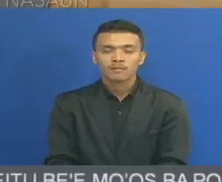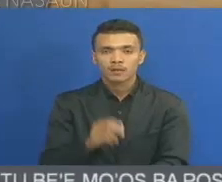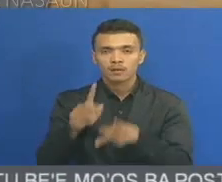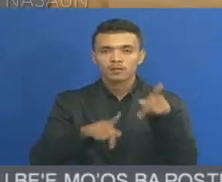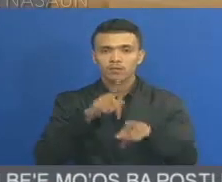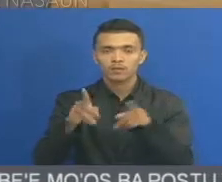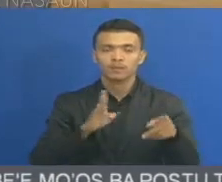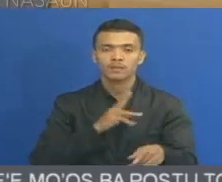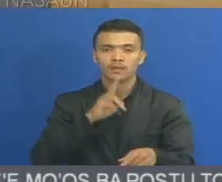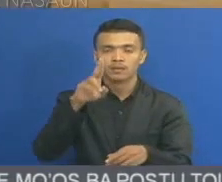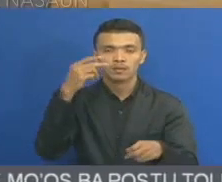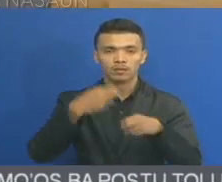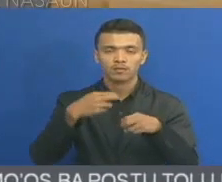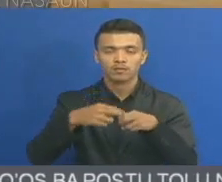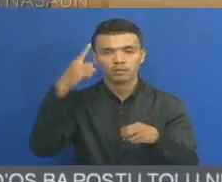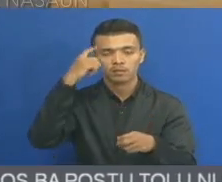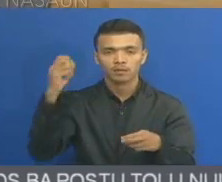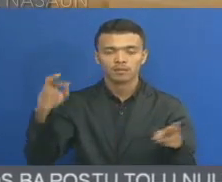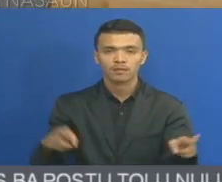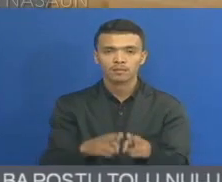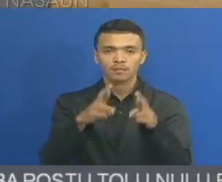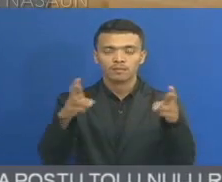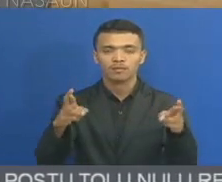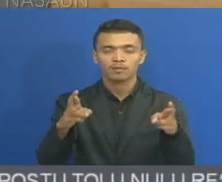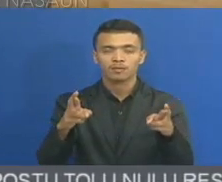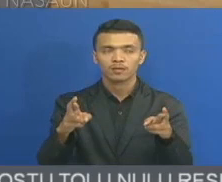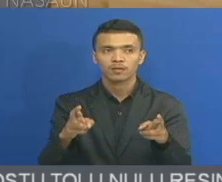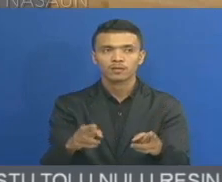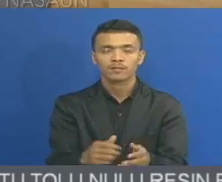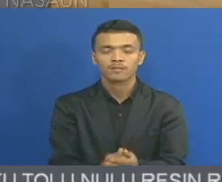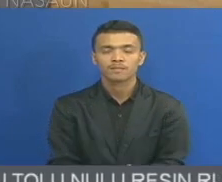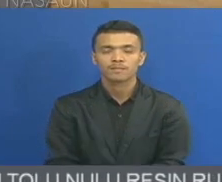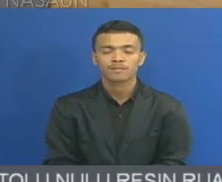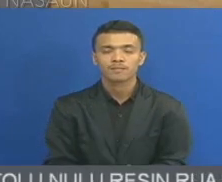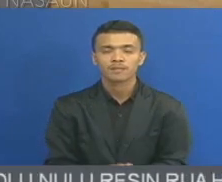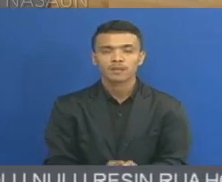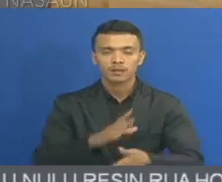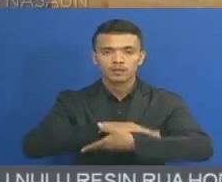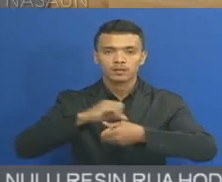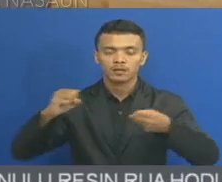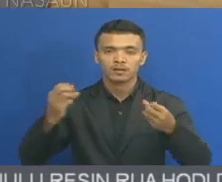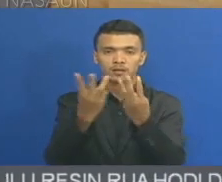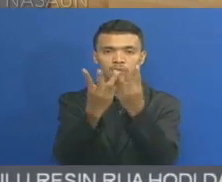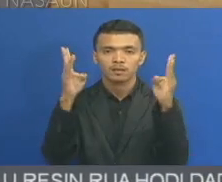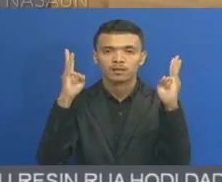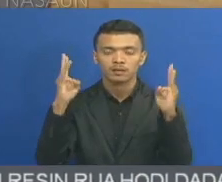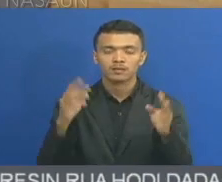Comunidade Betanu ameaçado tamba corrente mota ayasa no mota karaulum sobu barrazen proteção.